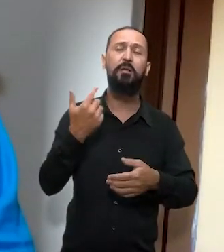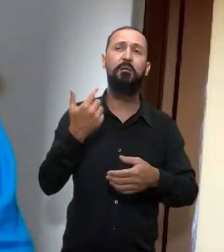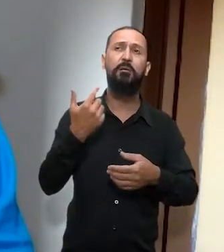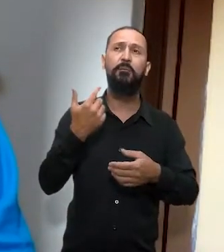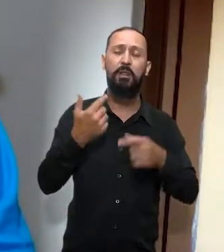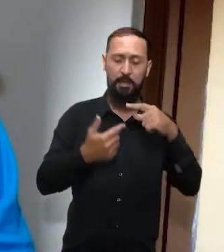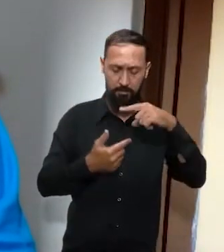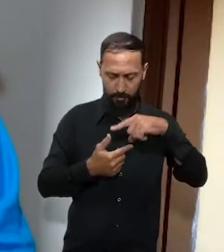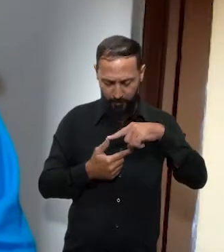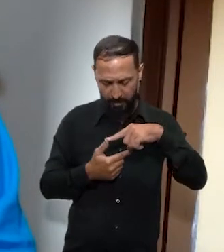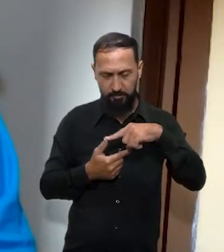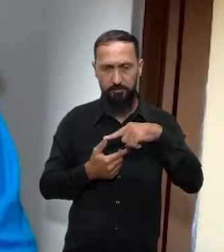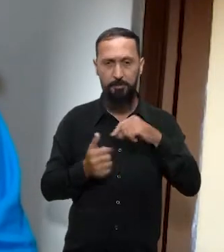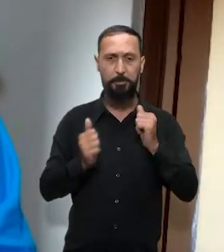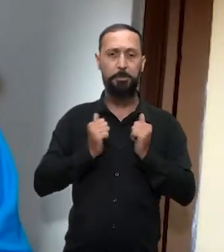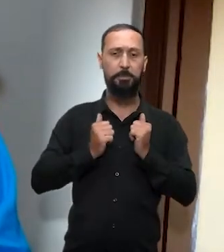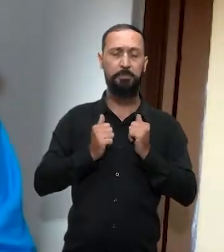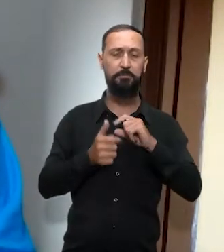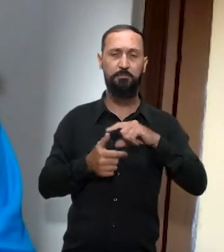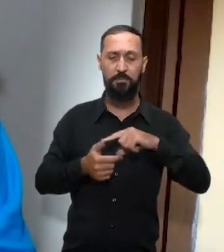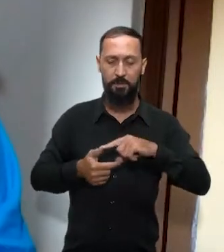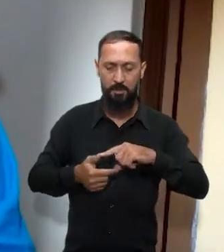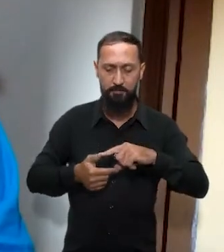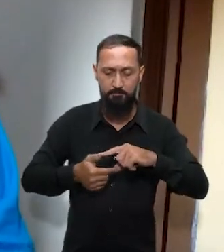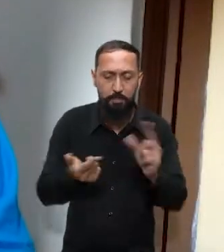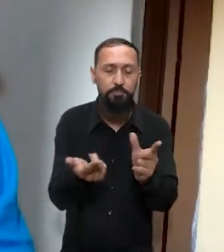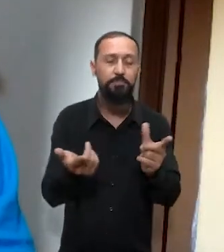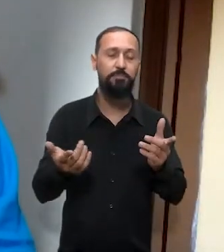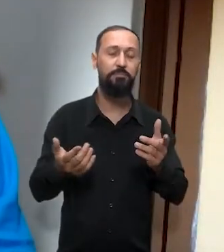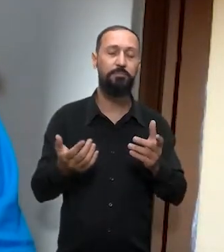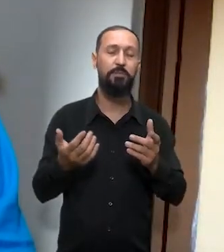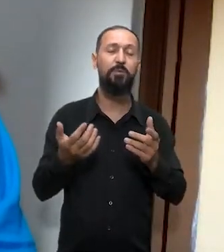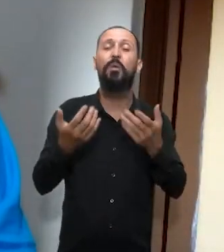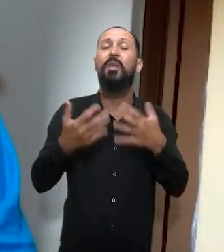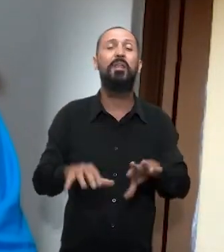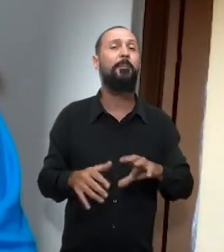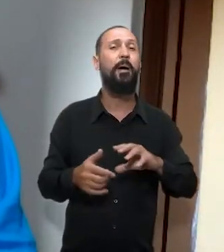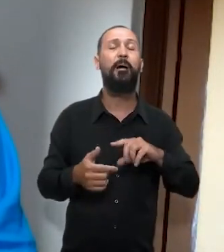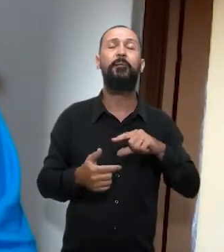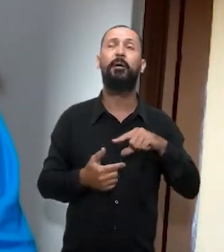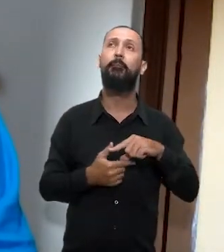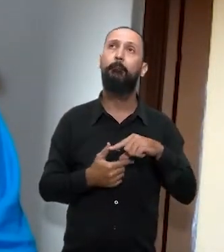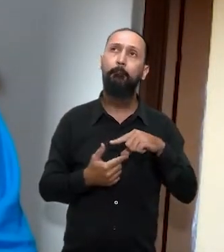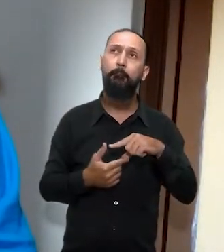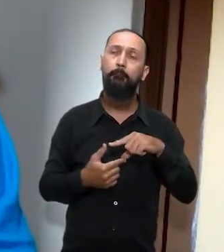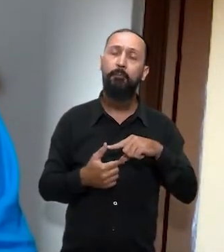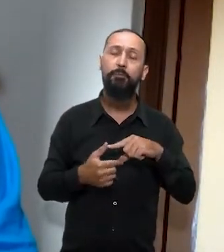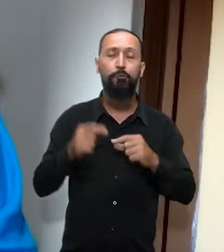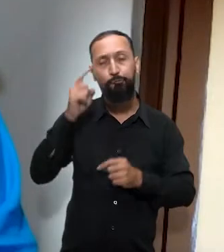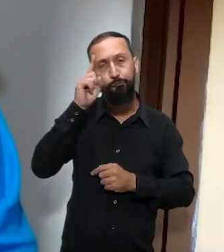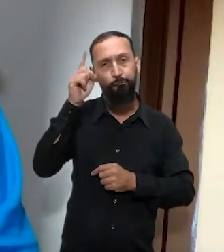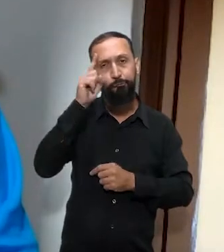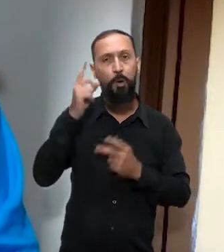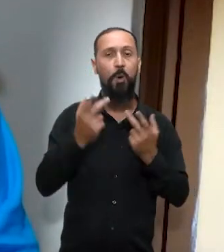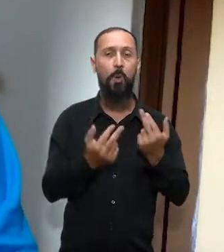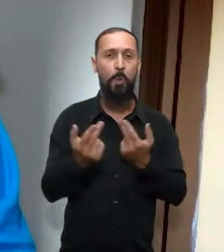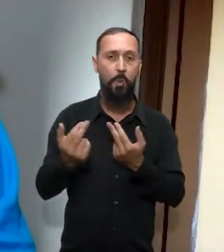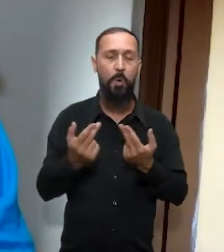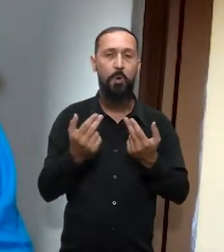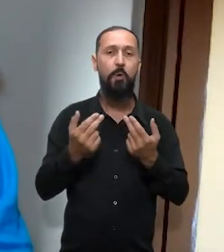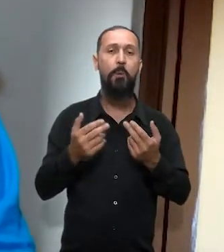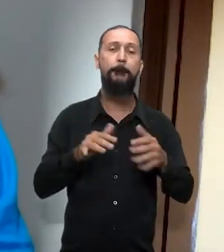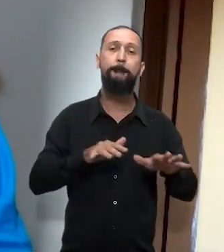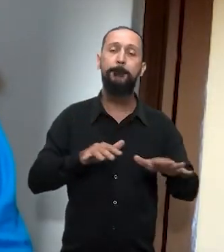queria sair da bolha do conformismo, né, e da bolha do trivial, né.